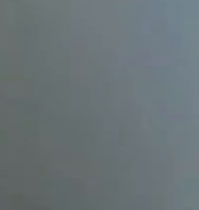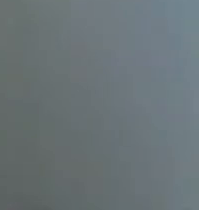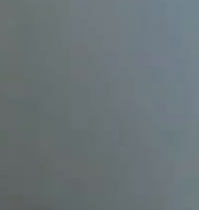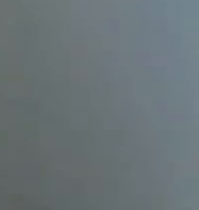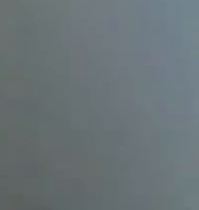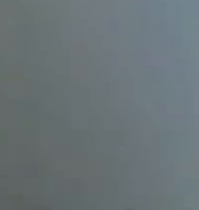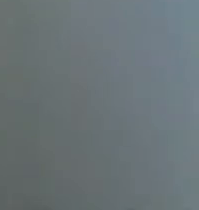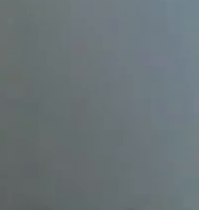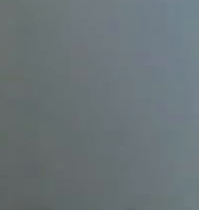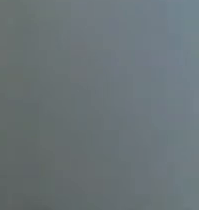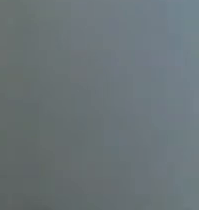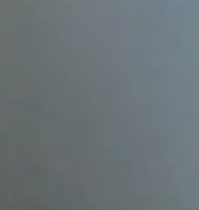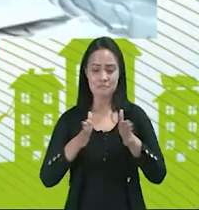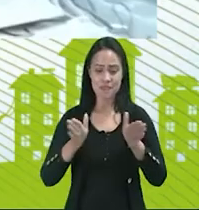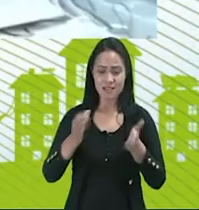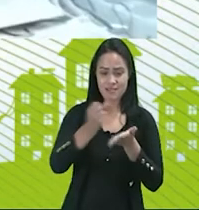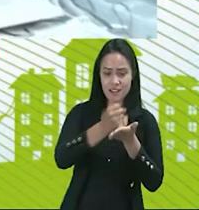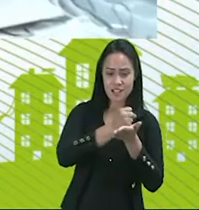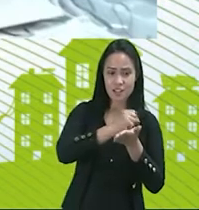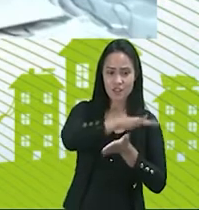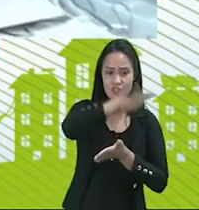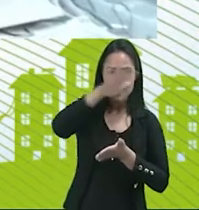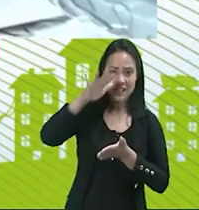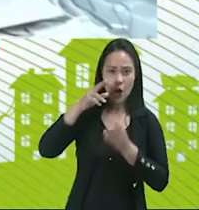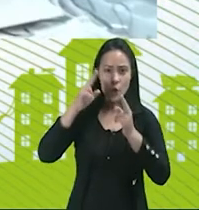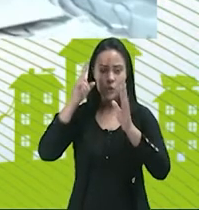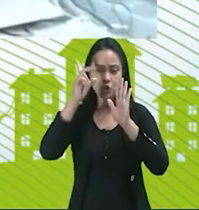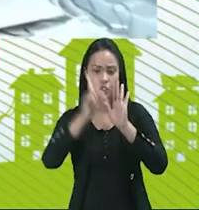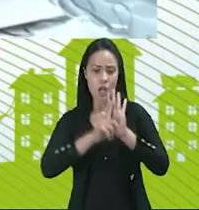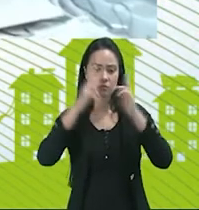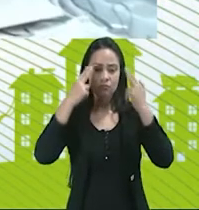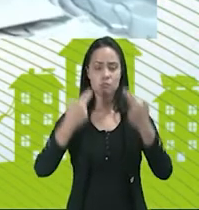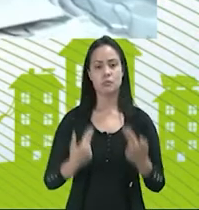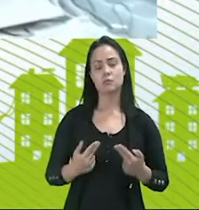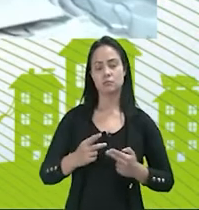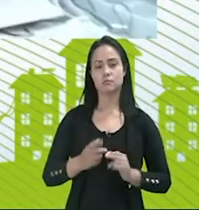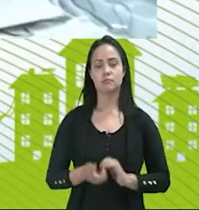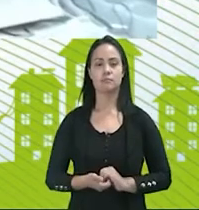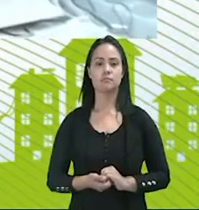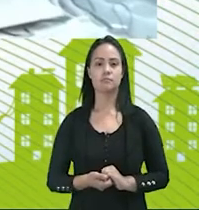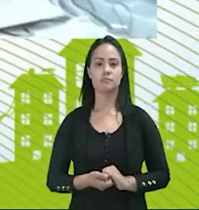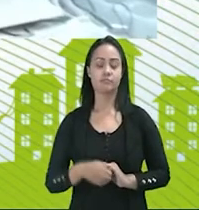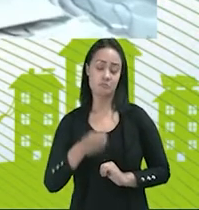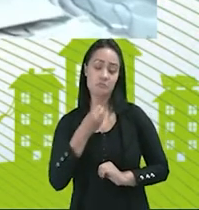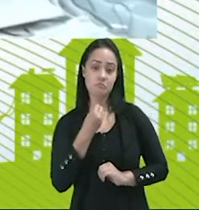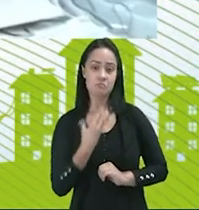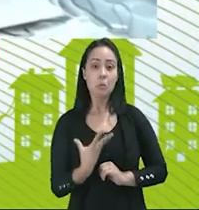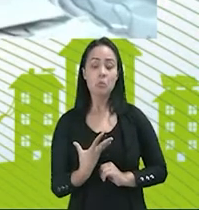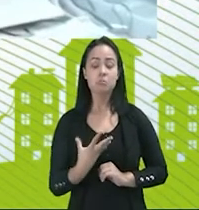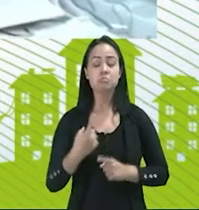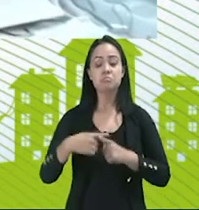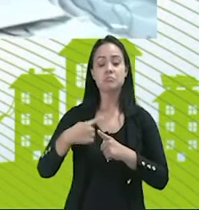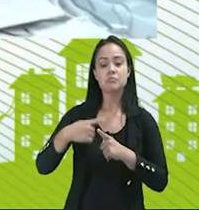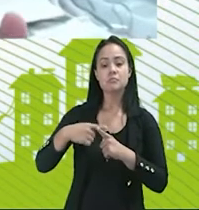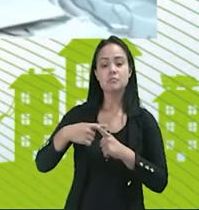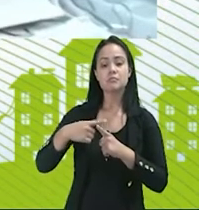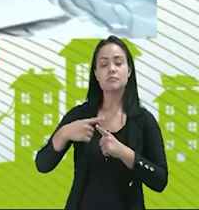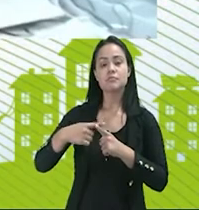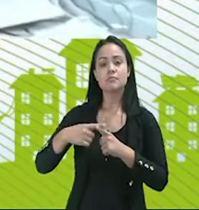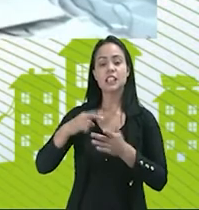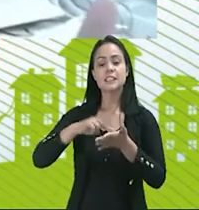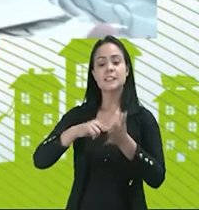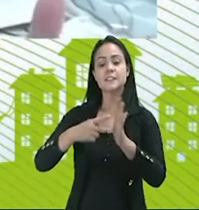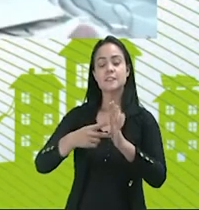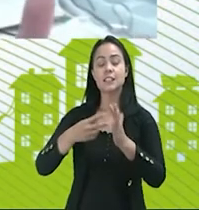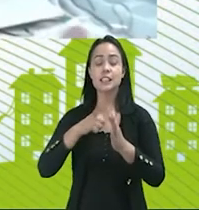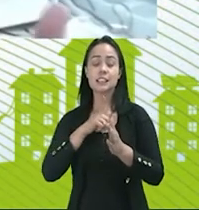da Justiça e assim por diante. O ministro do STJ, Herman Benjamin, apresentou o primeiro painel sobre a prioridade ambiental no